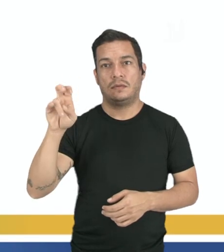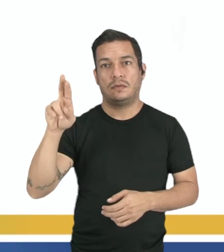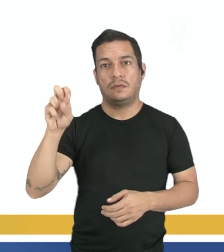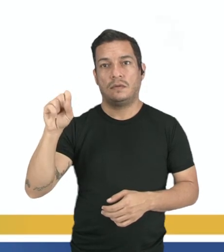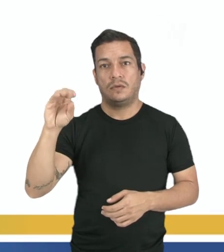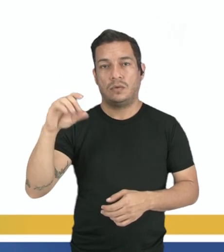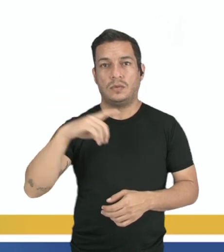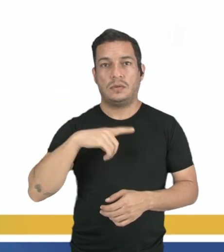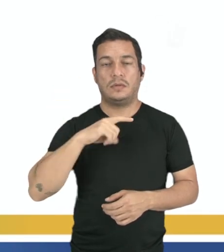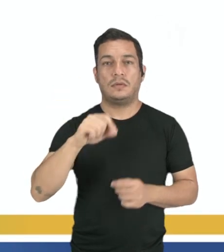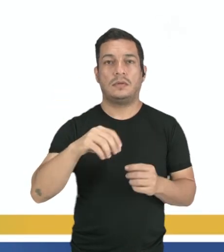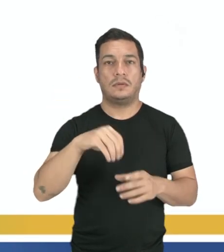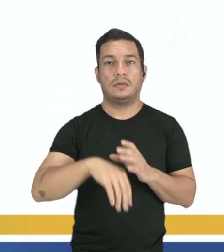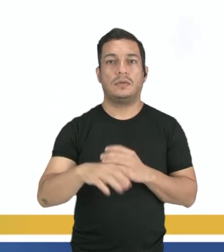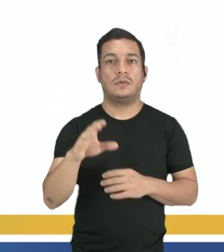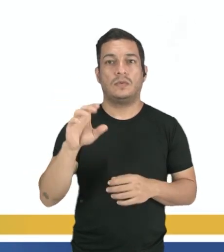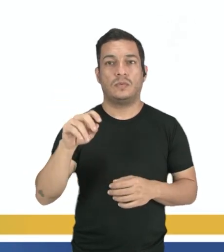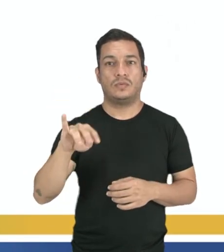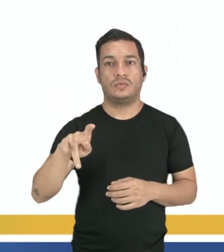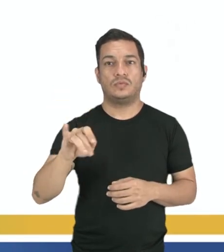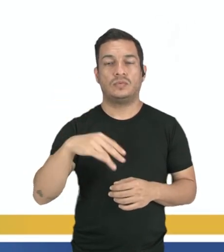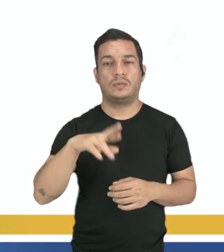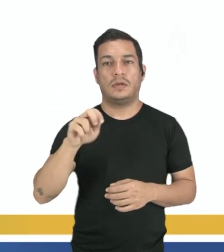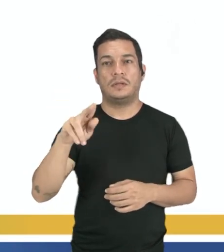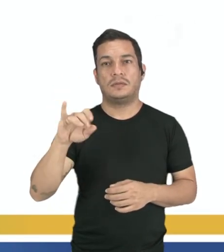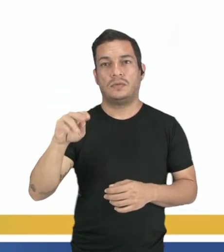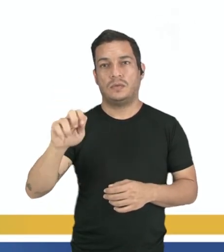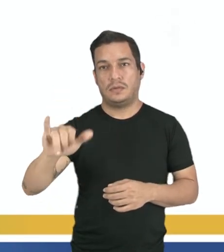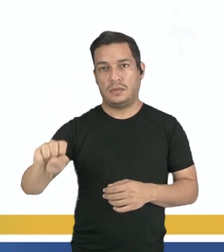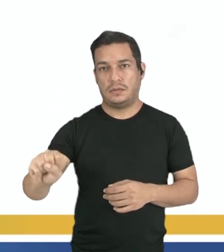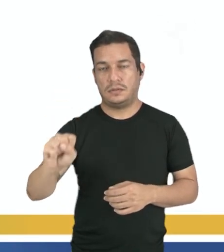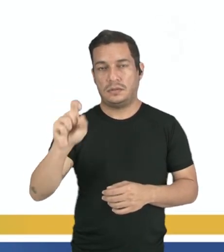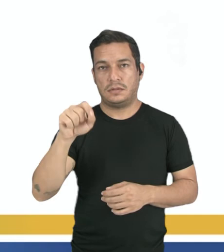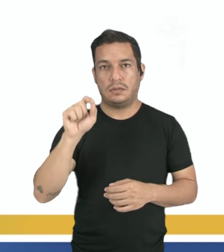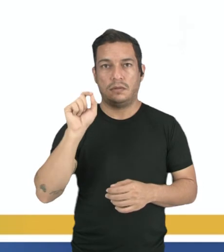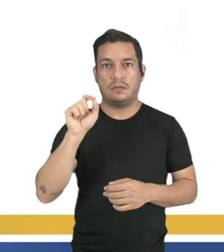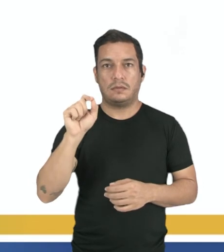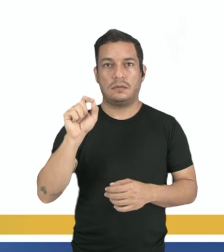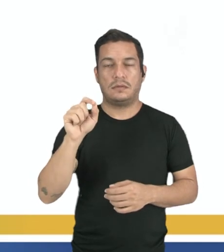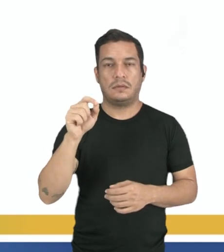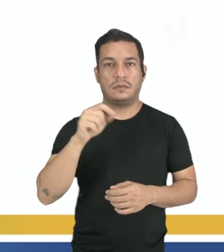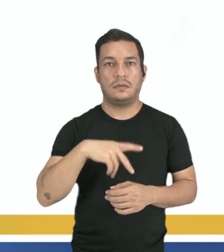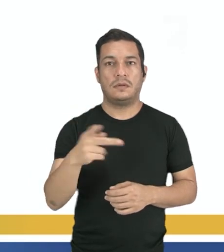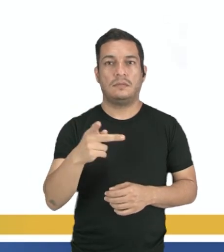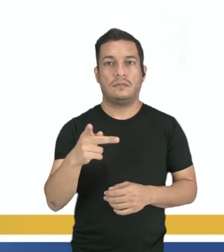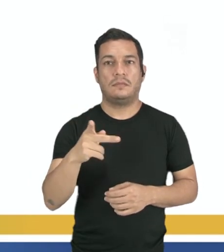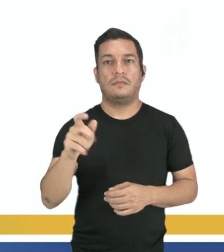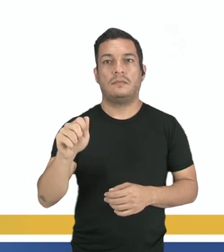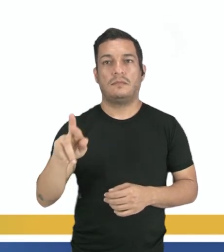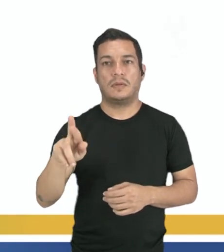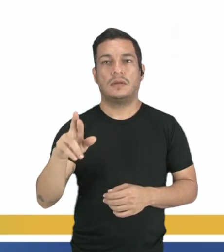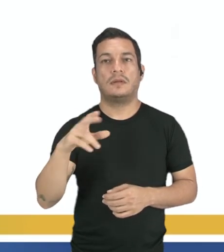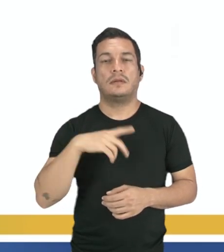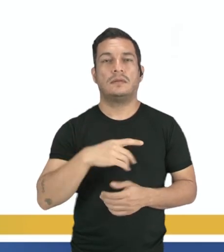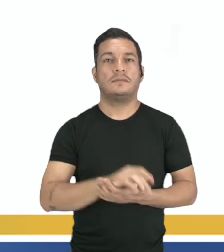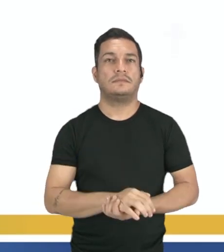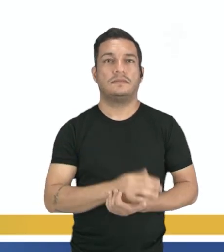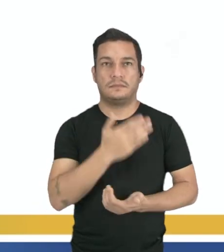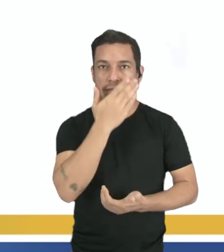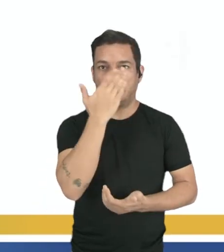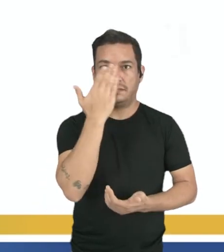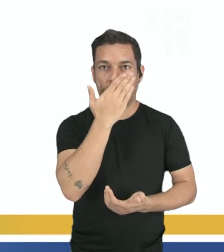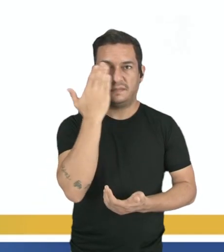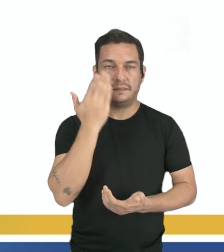dentro do conjunto aí dos racionais versus racionais, né? Que seria a ideia aí de par ordenado dentro do conjunto dos